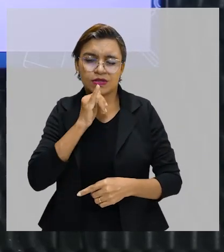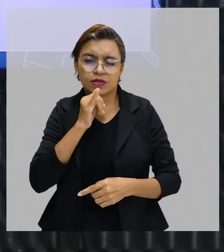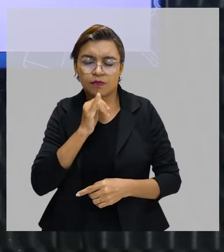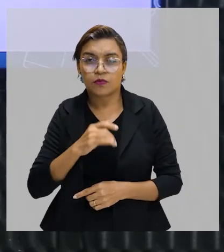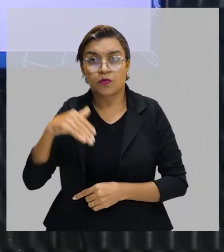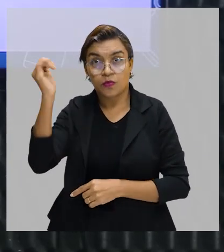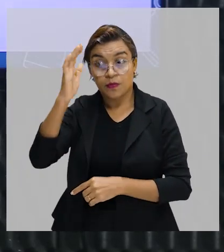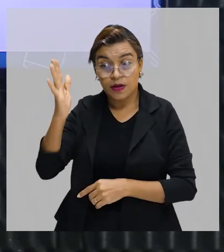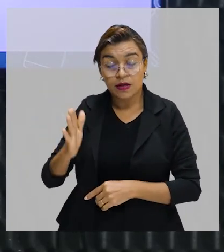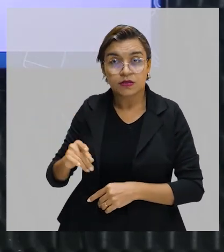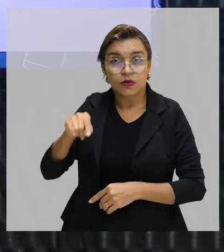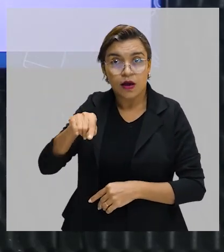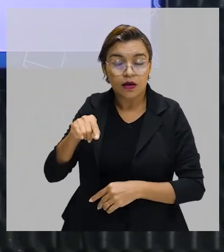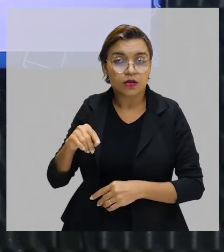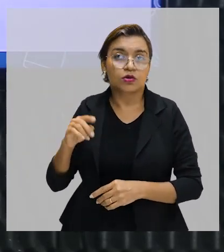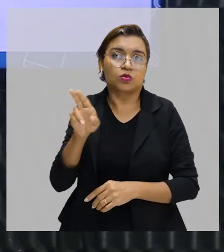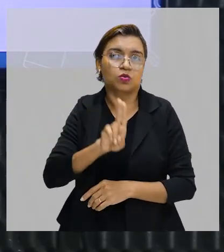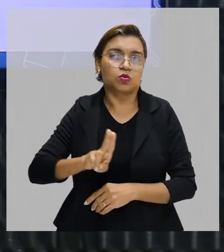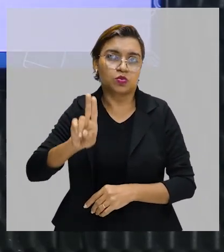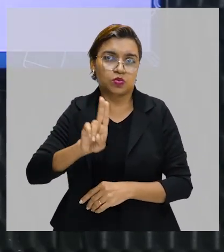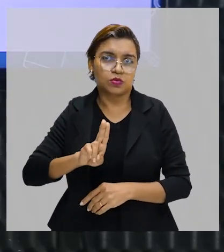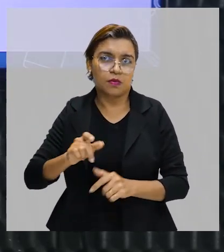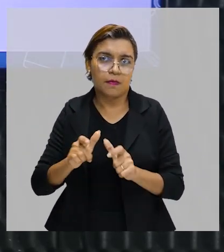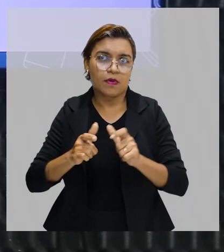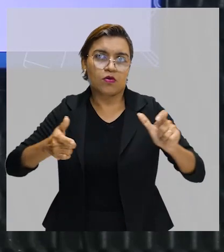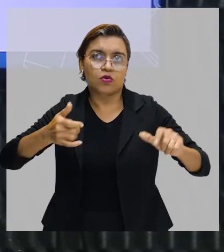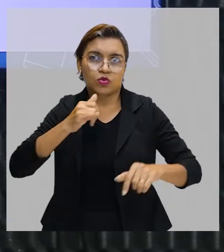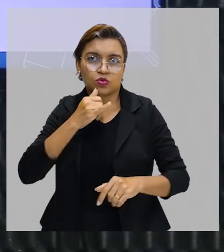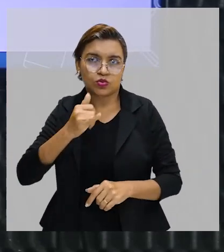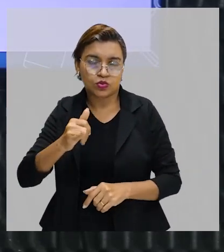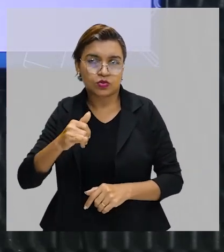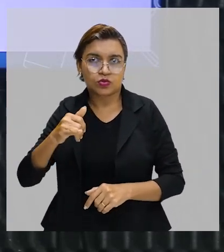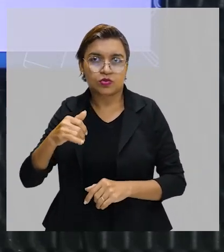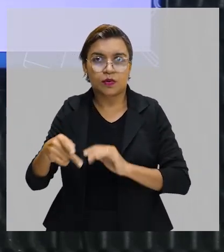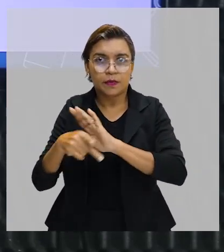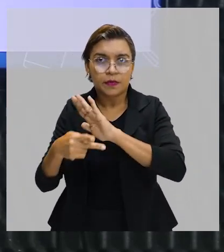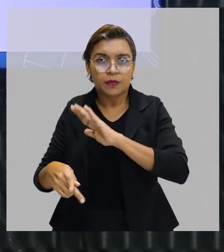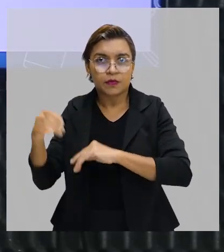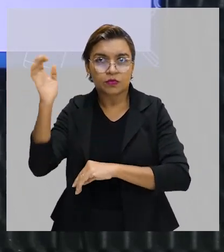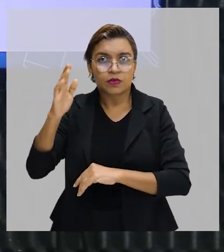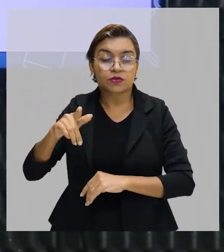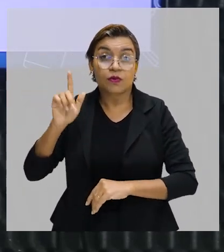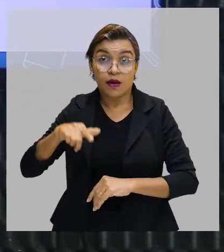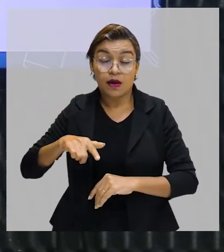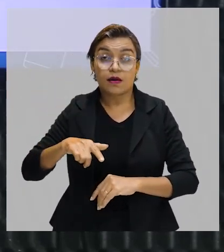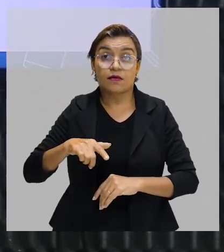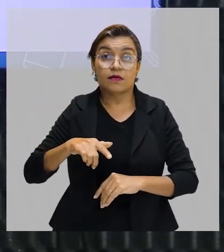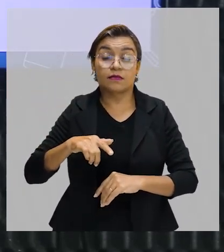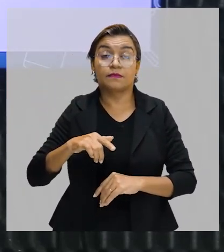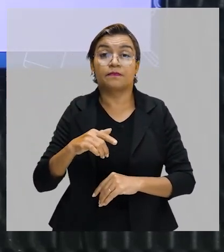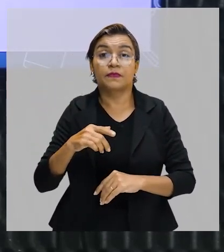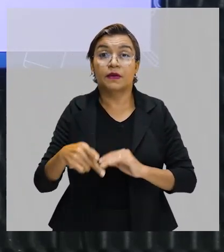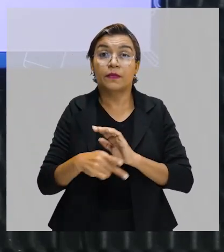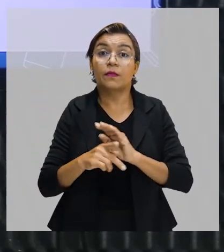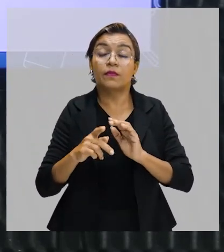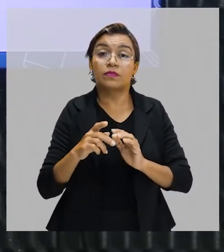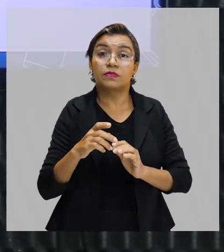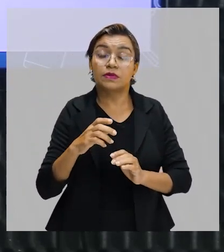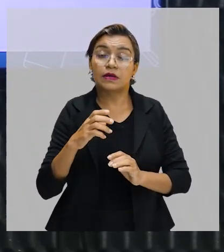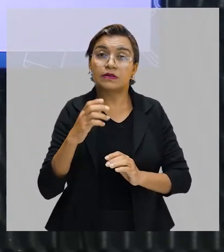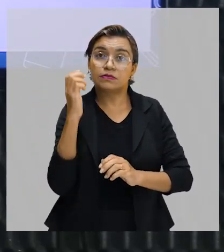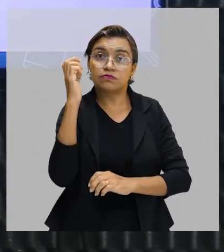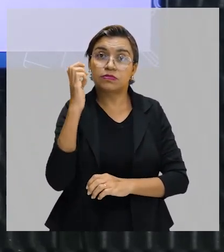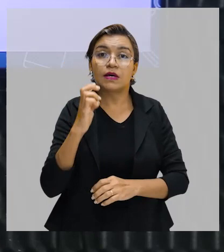nós utilizamos, né, a maior quantidade de energia que é utilizada no Brasil vem das hidrelétricas. Isso por quê? Porque o Brasil ele é